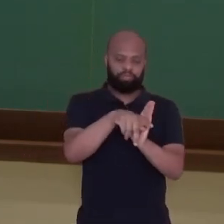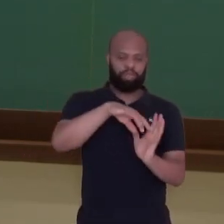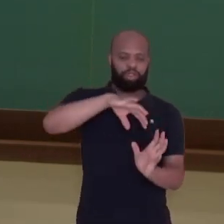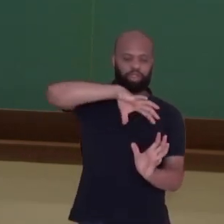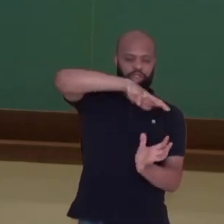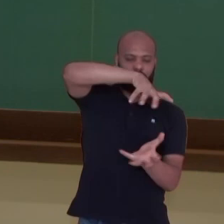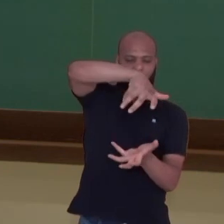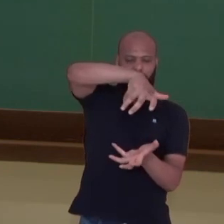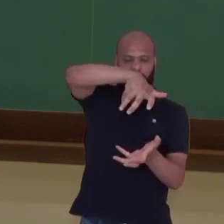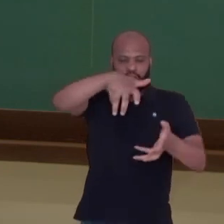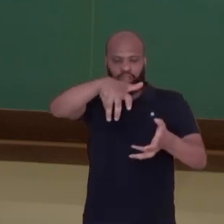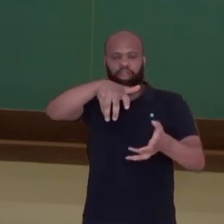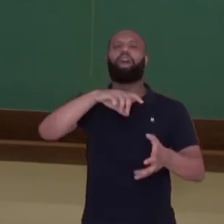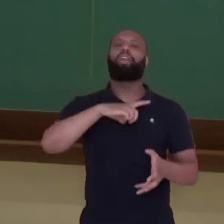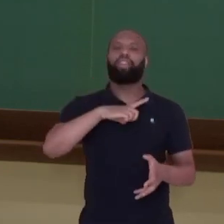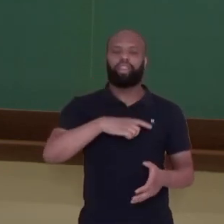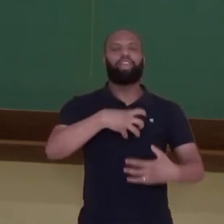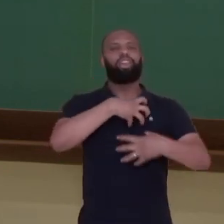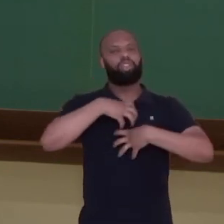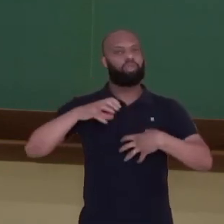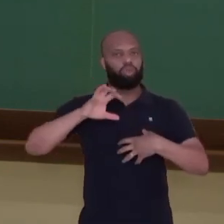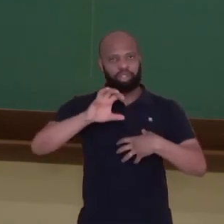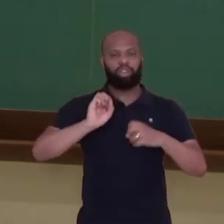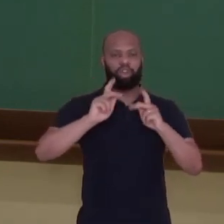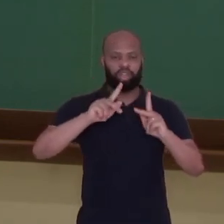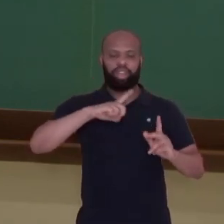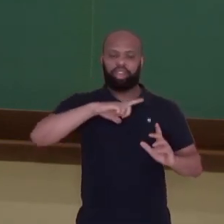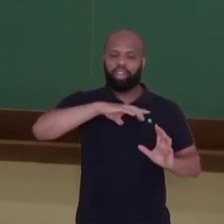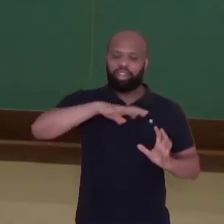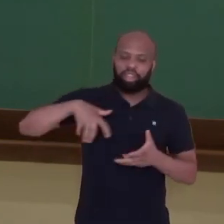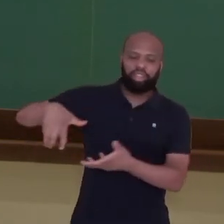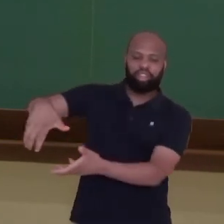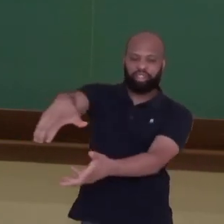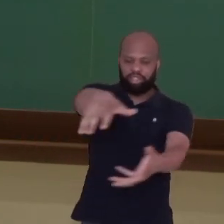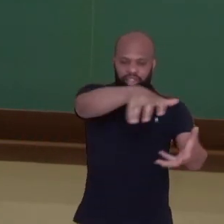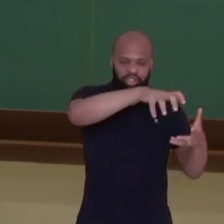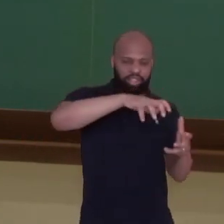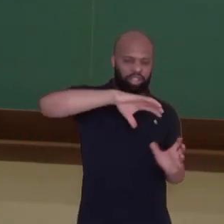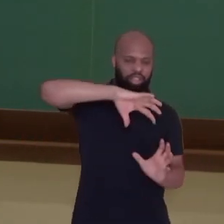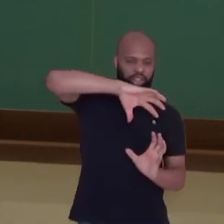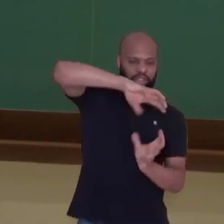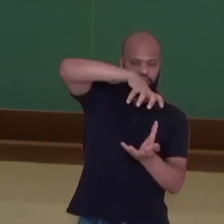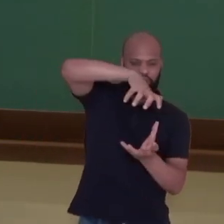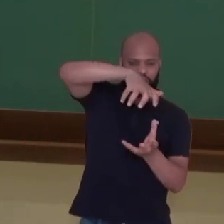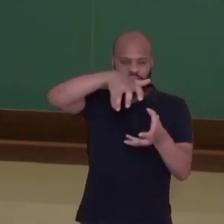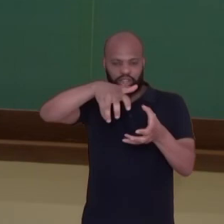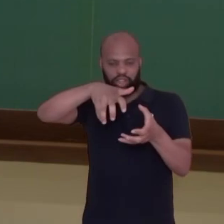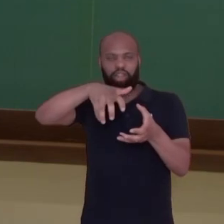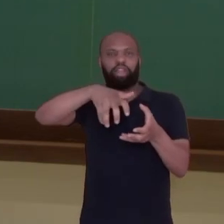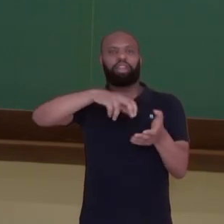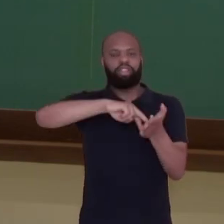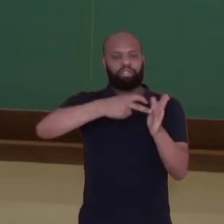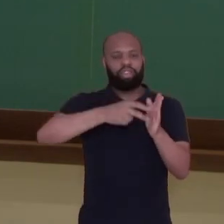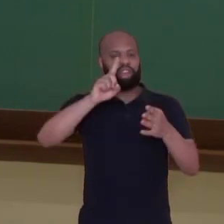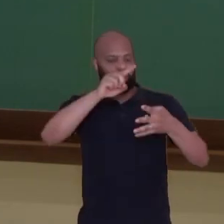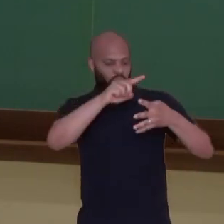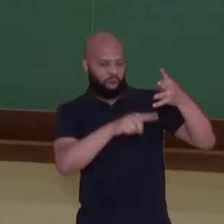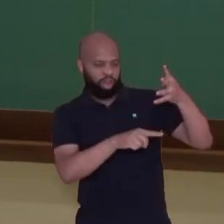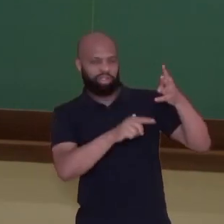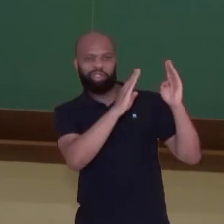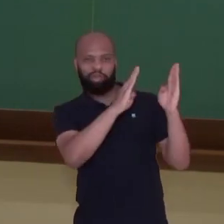nosso planeta apresenta. Aí sim, translação mais o eixo de inclinação, nós temos as